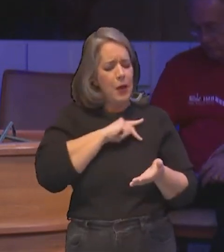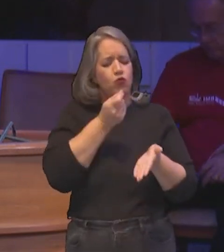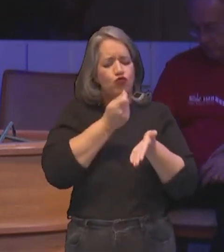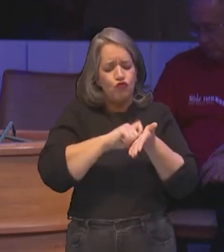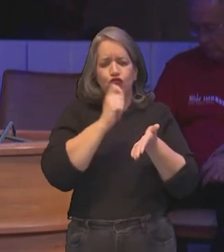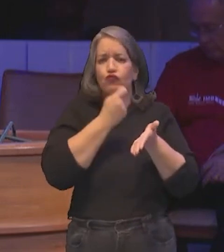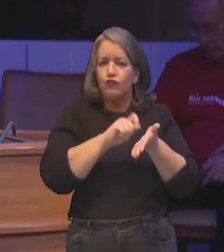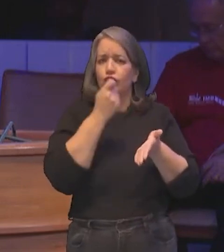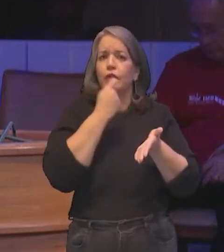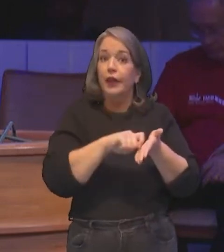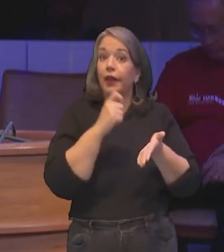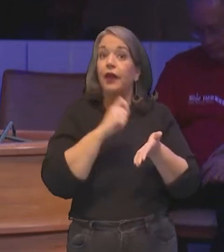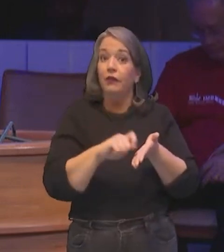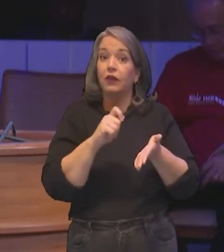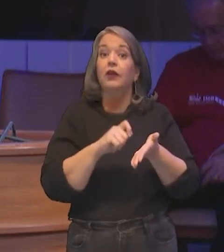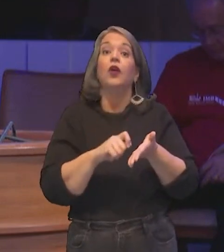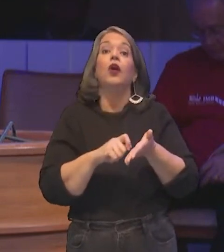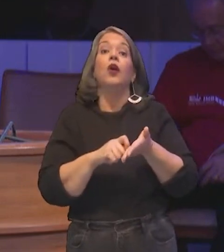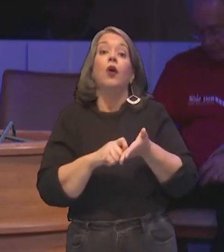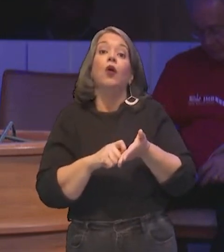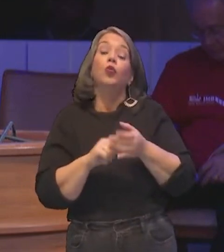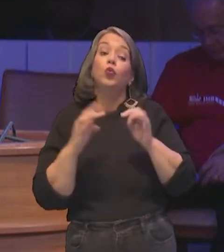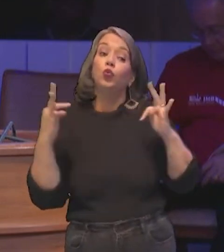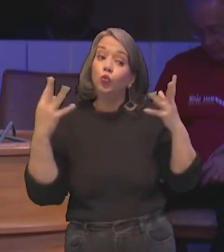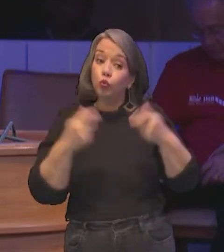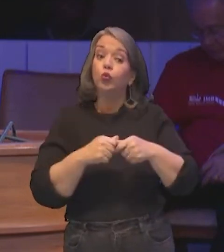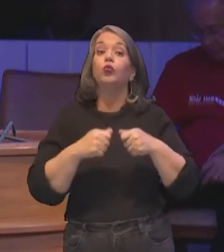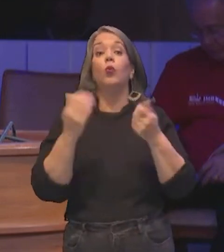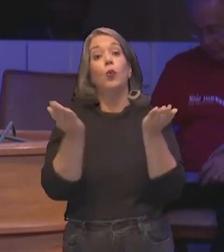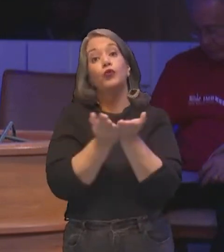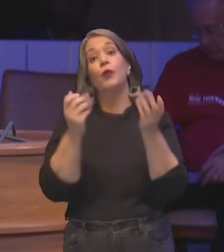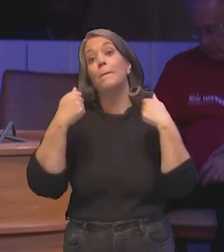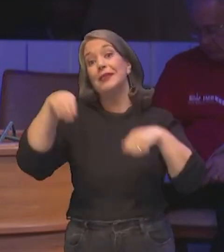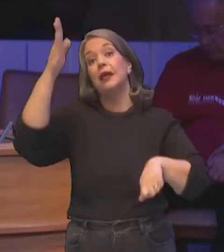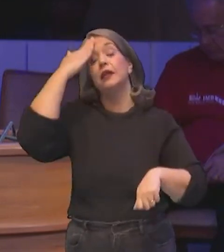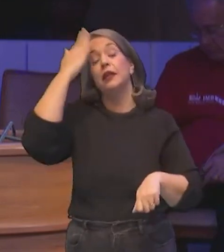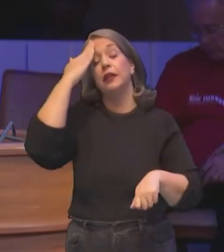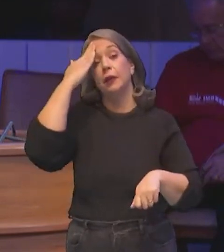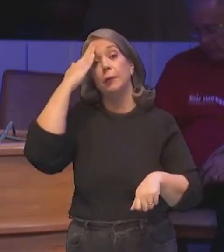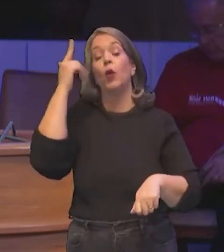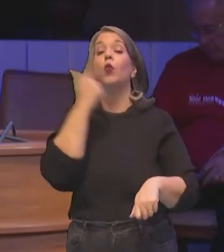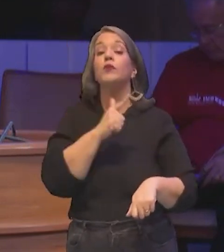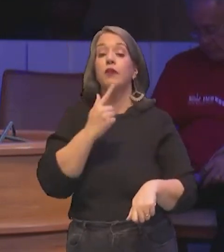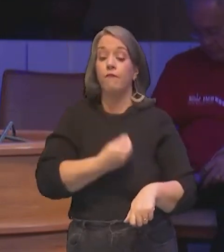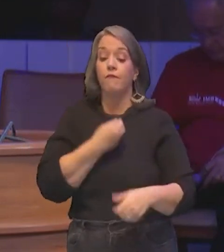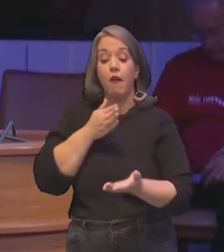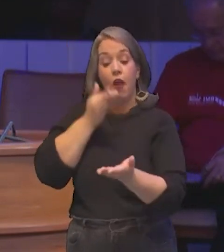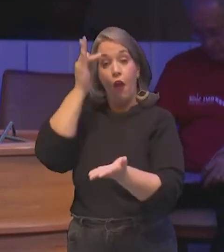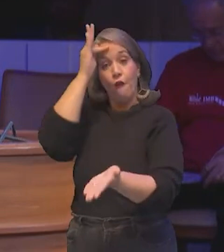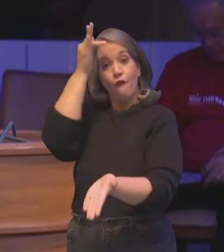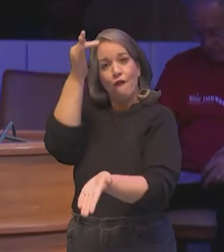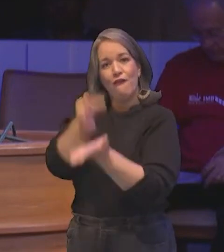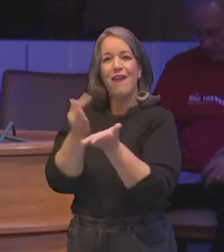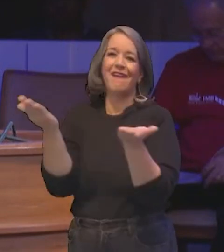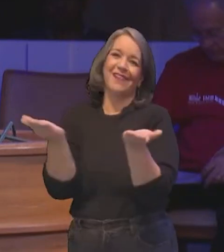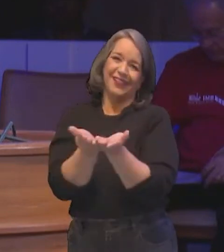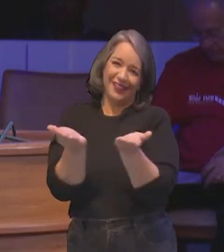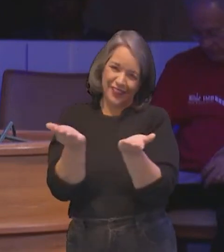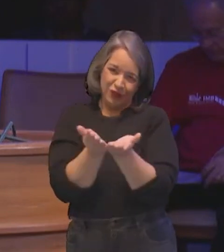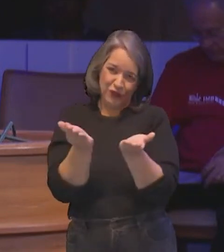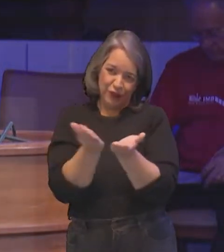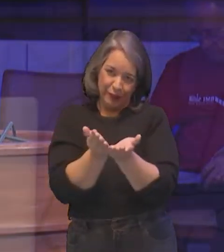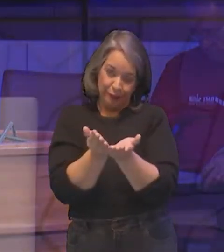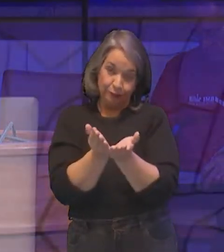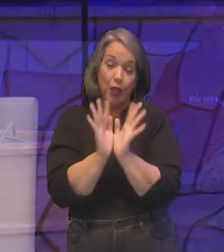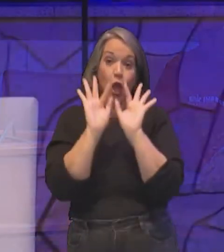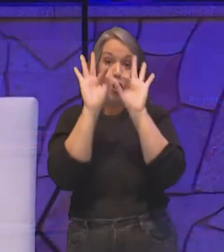para seguir a fé cristã. E no final da carta, ele termina com talvez o aspecto mais importante da